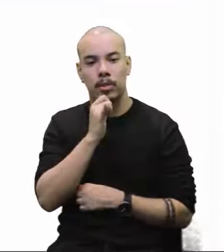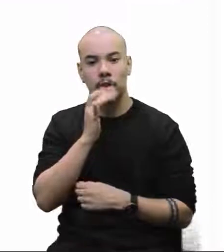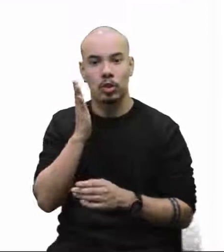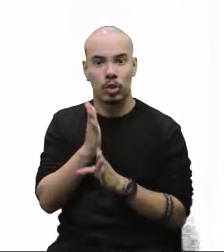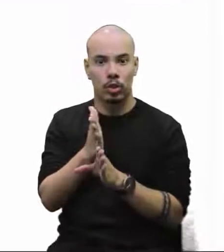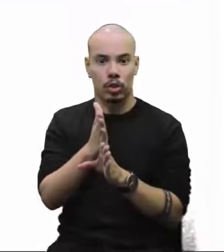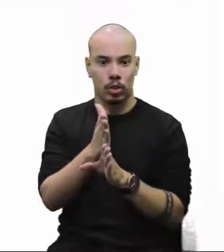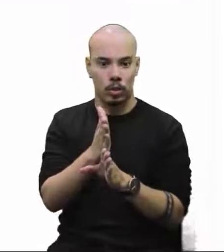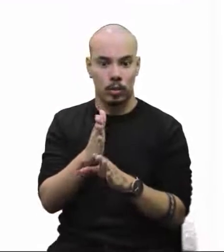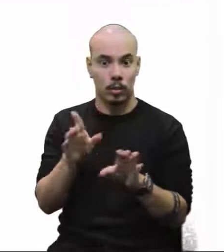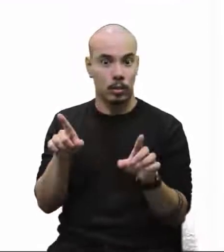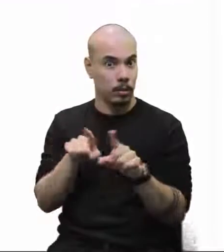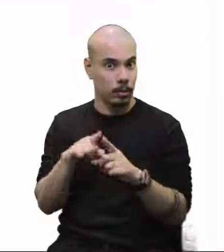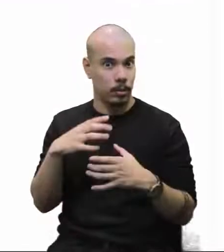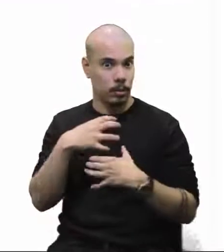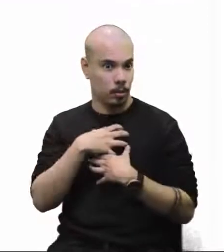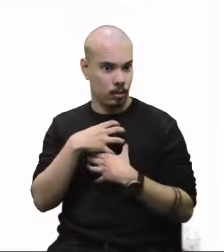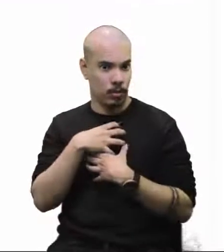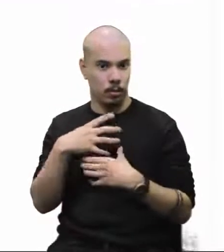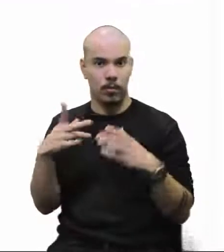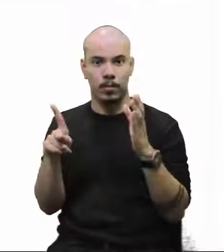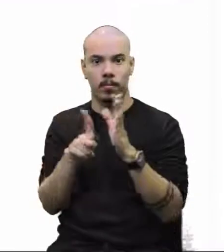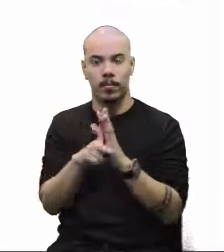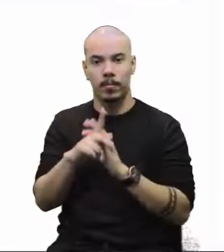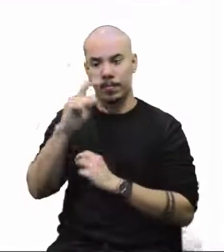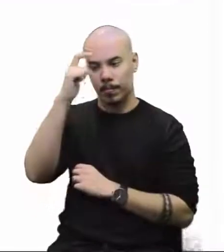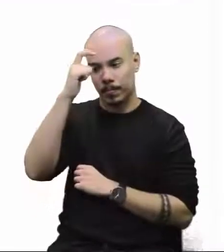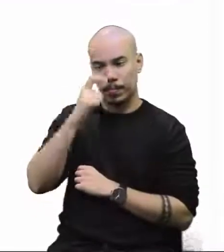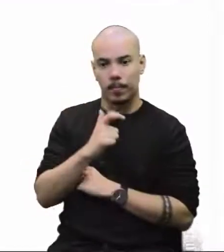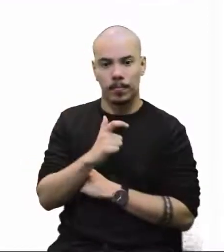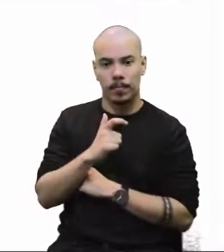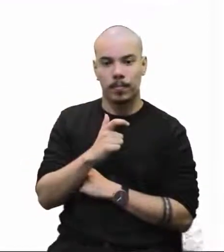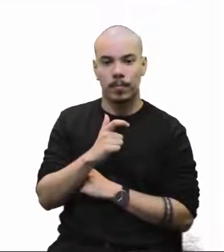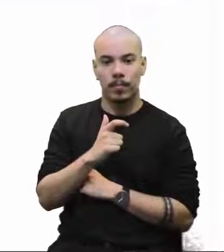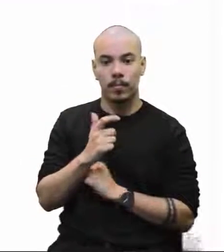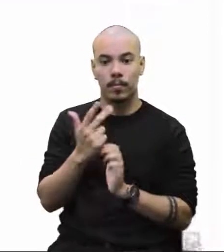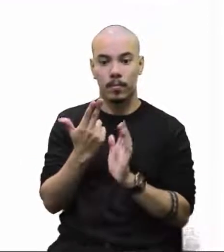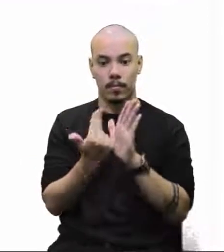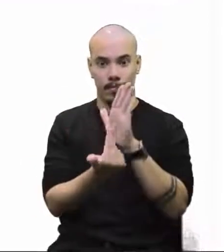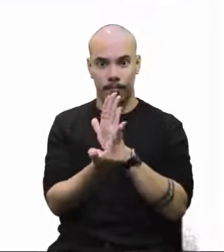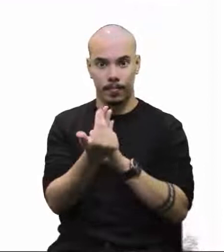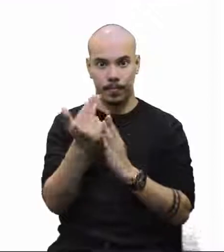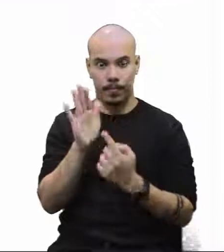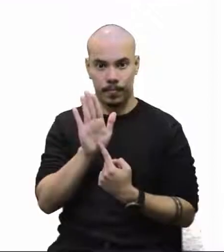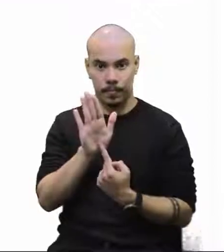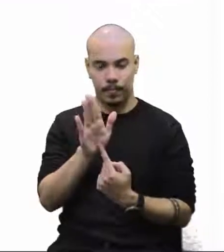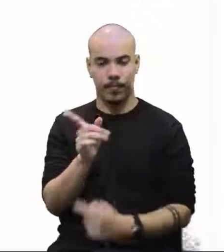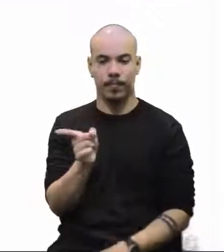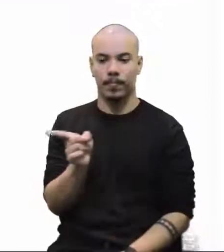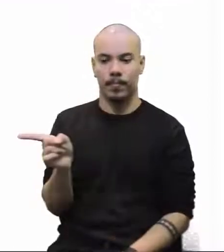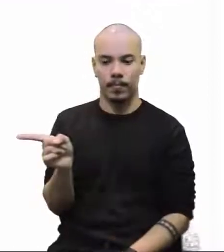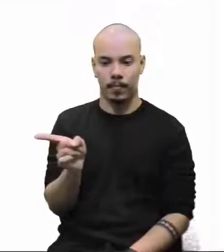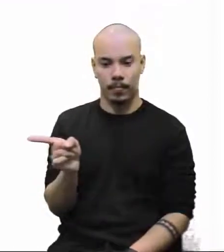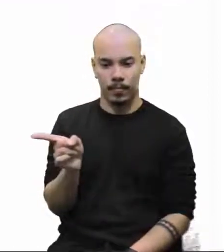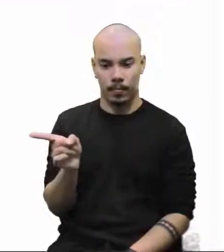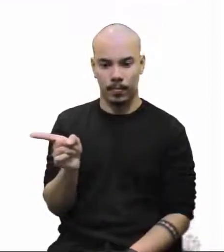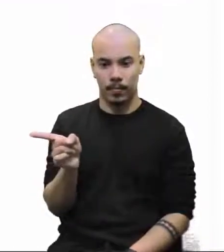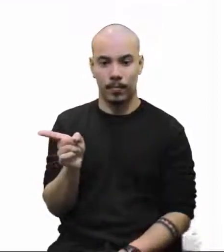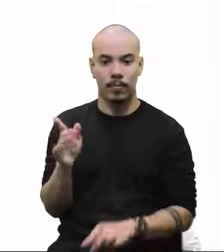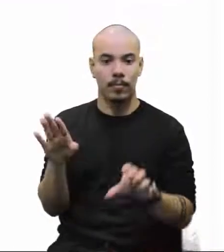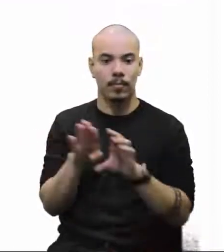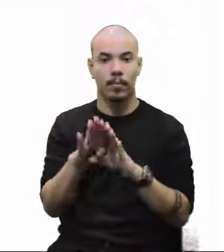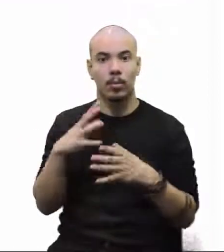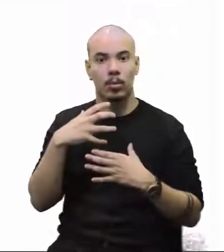direção. O sentido, na verdade, a direção é do próprio condutor. Isso, no não, desenho a força magnética, mostrando, né, a direção e o comprimento, isso. A corrente